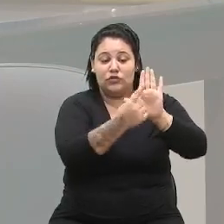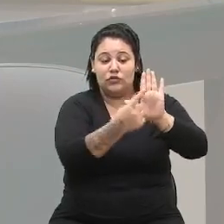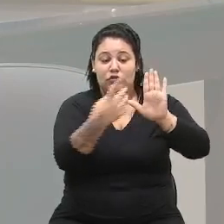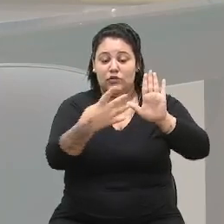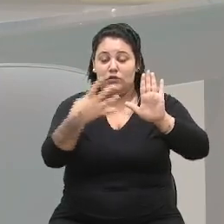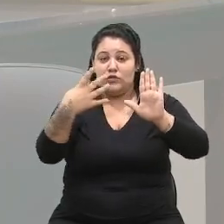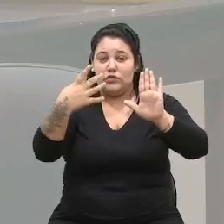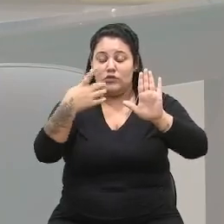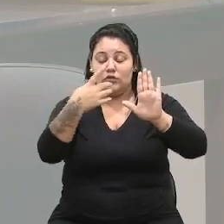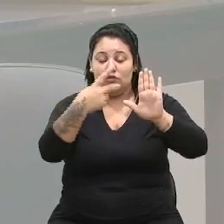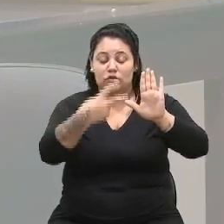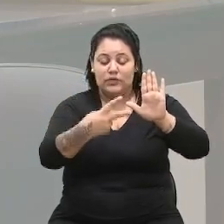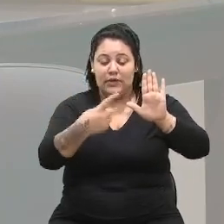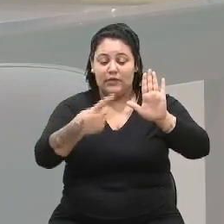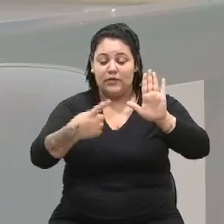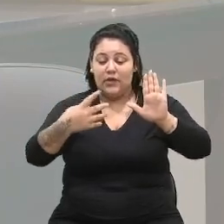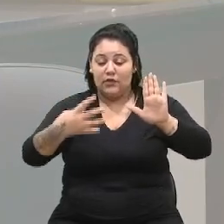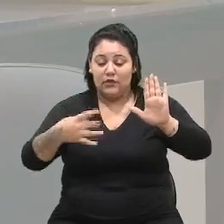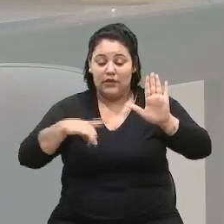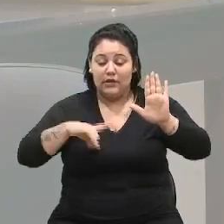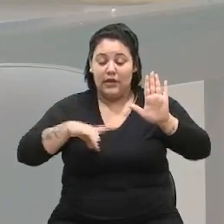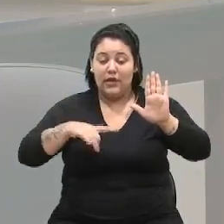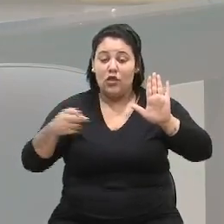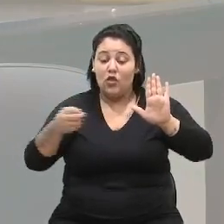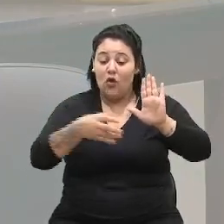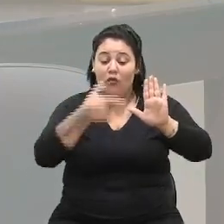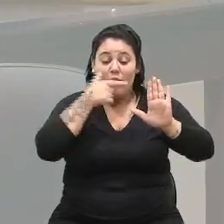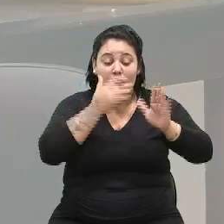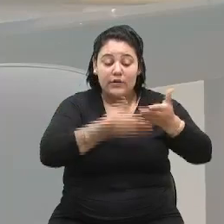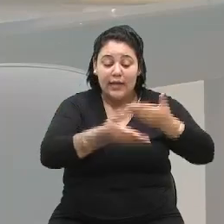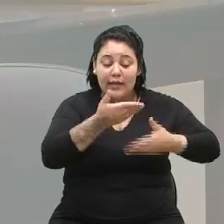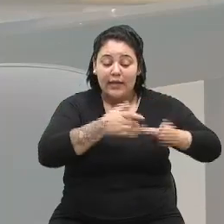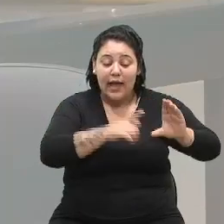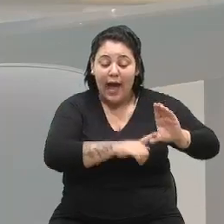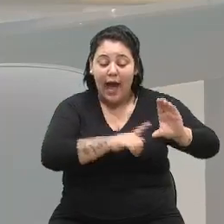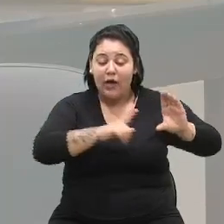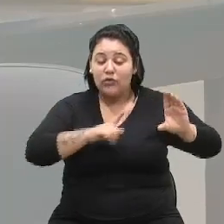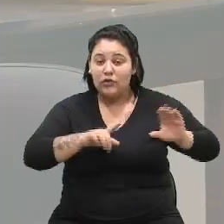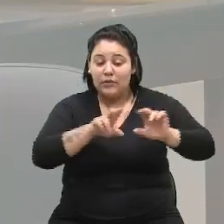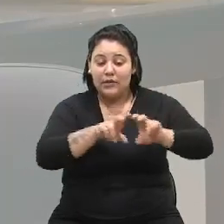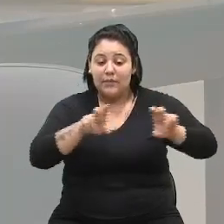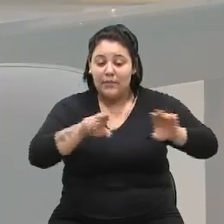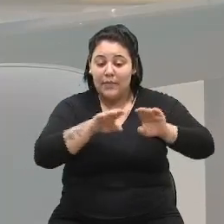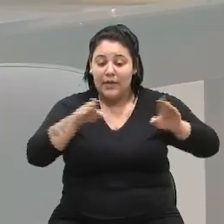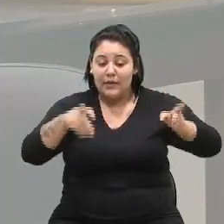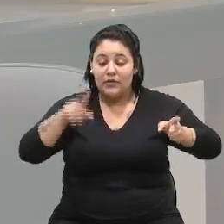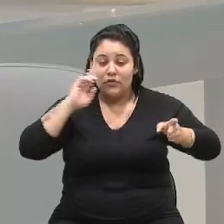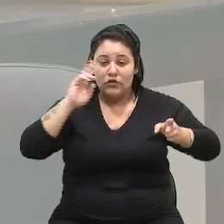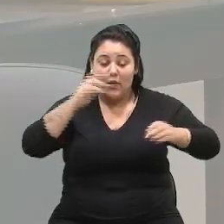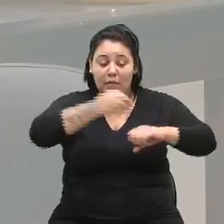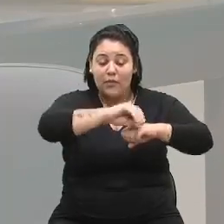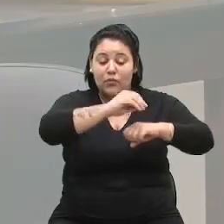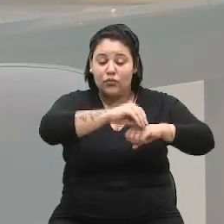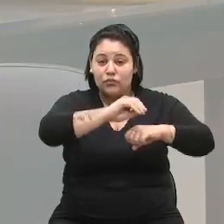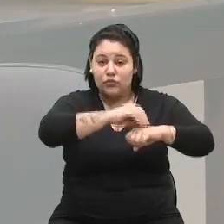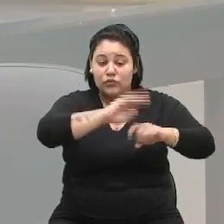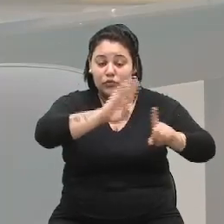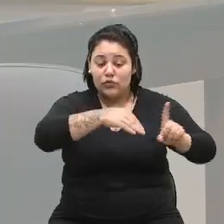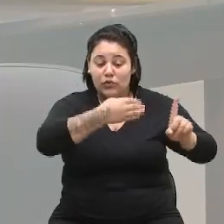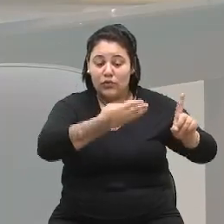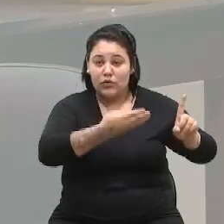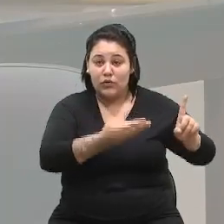nova redação para atender à autonomia da mesa diretora para proposições de títulos